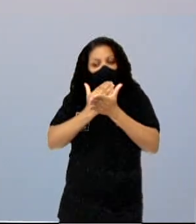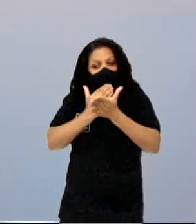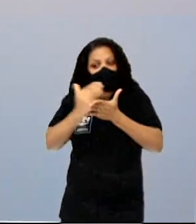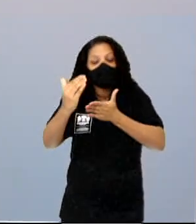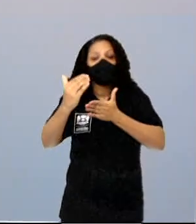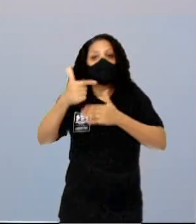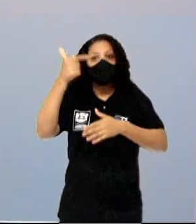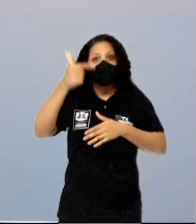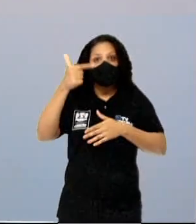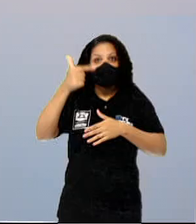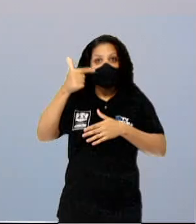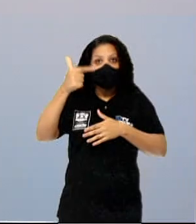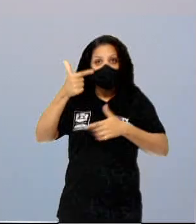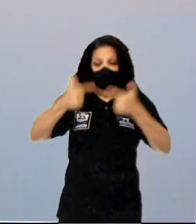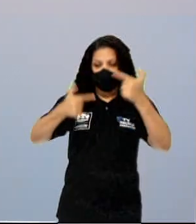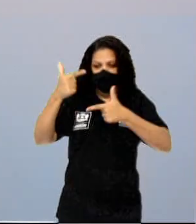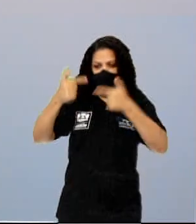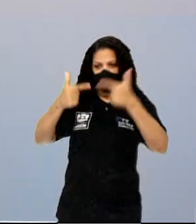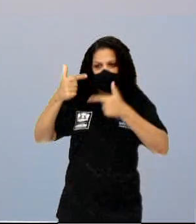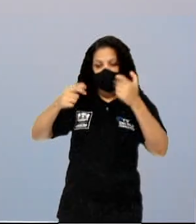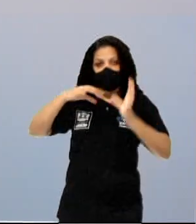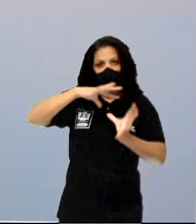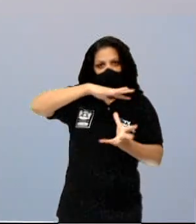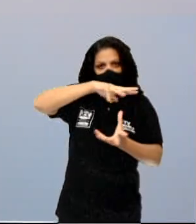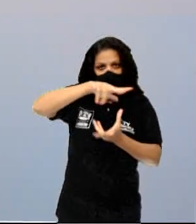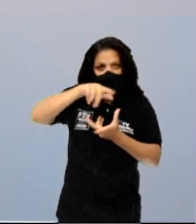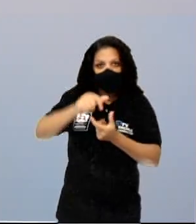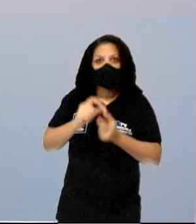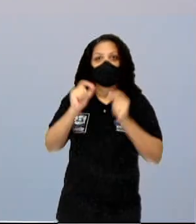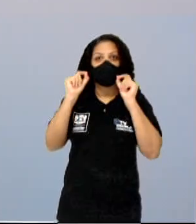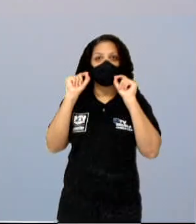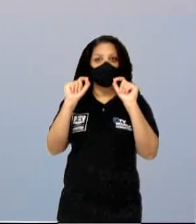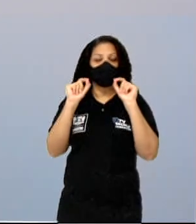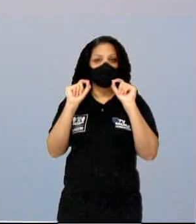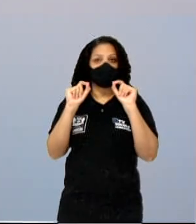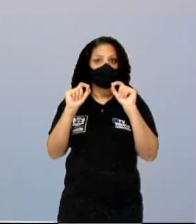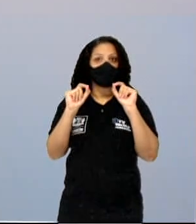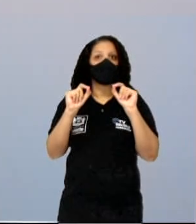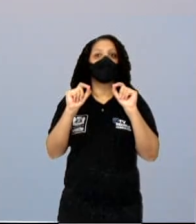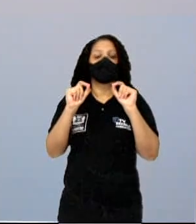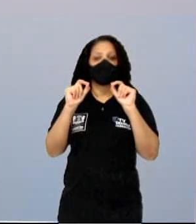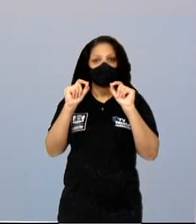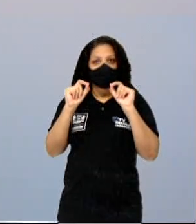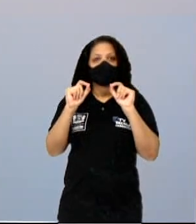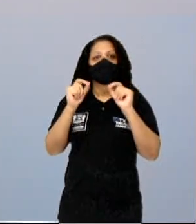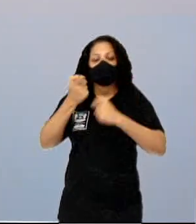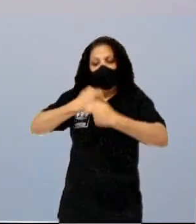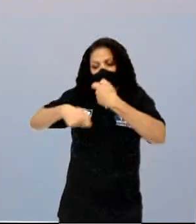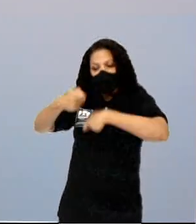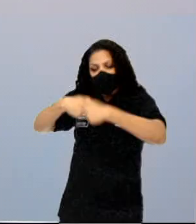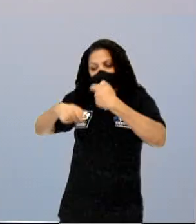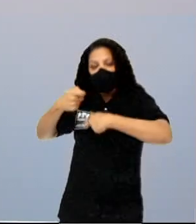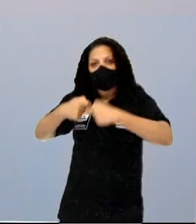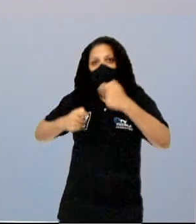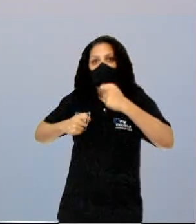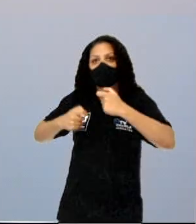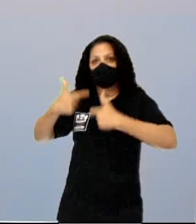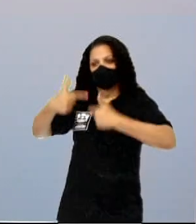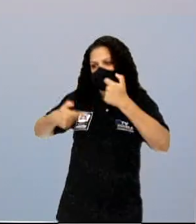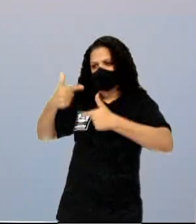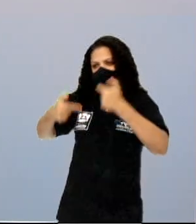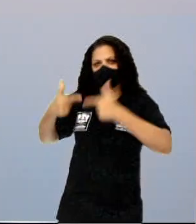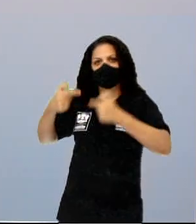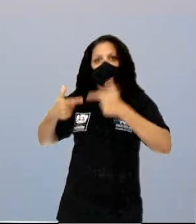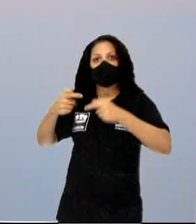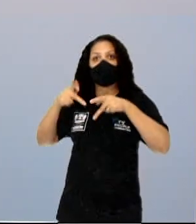Mundial. E os países europeus, eles vão entrar na chamada economia de guerra e vão precisar que a sua população seja